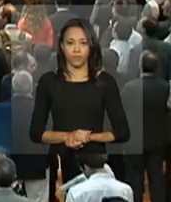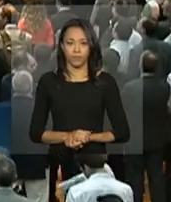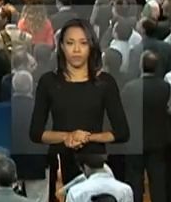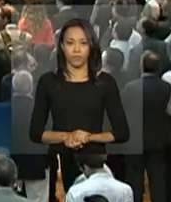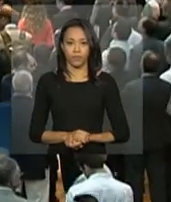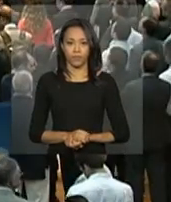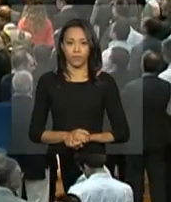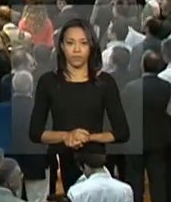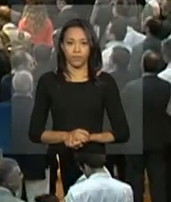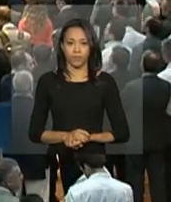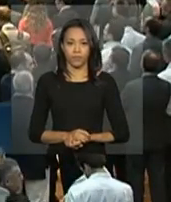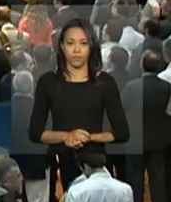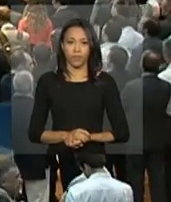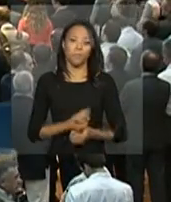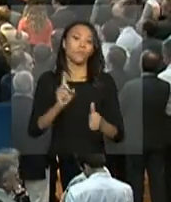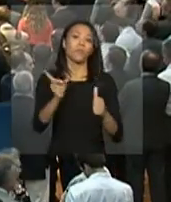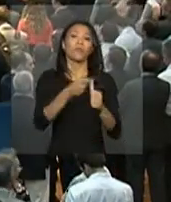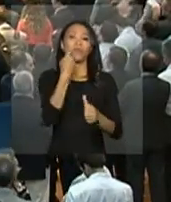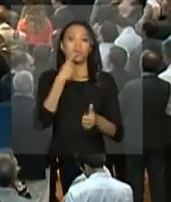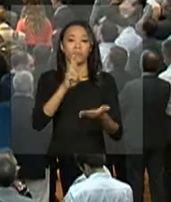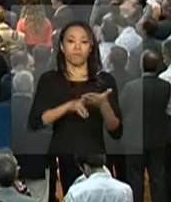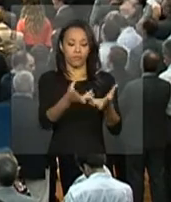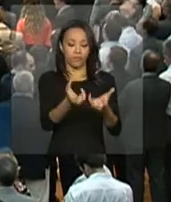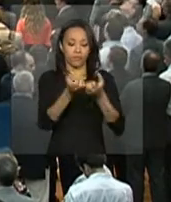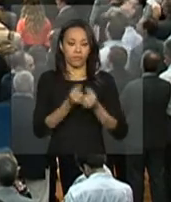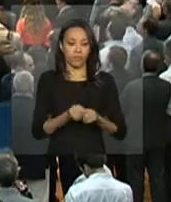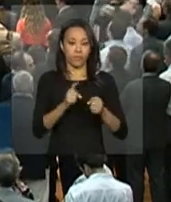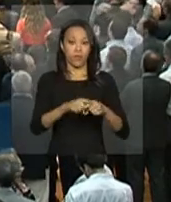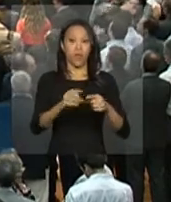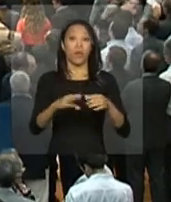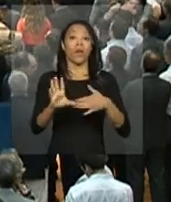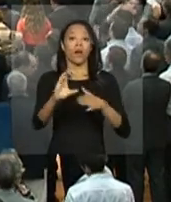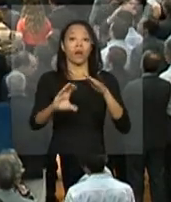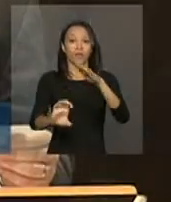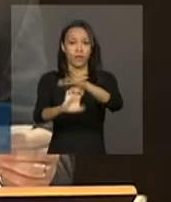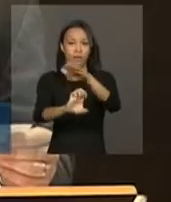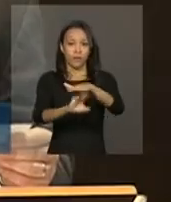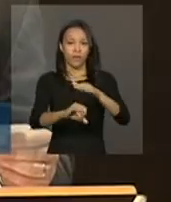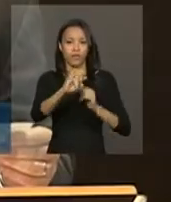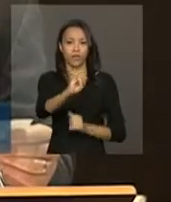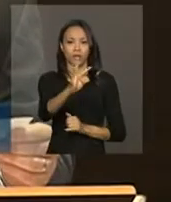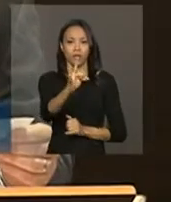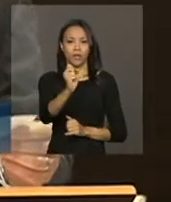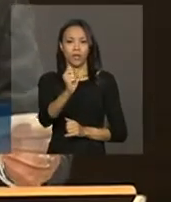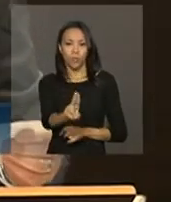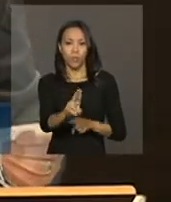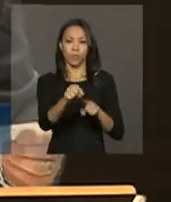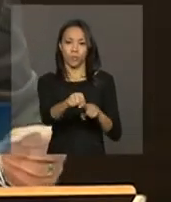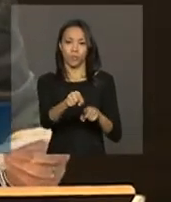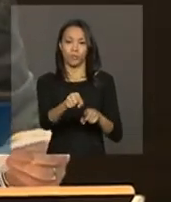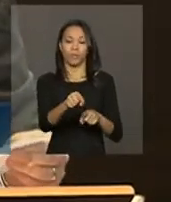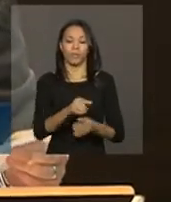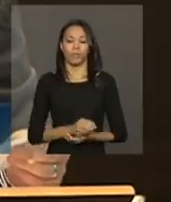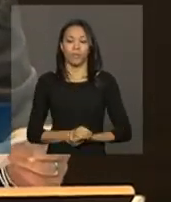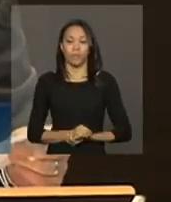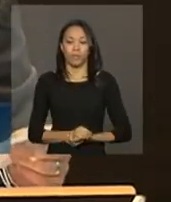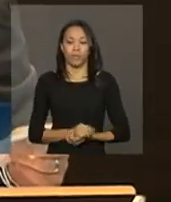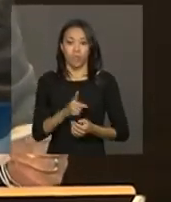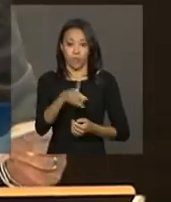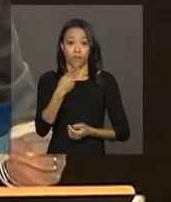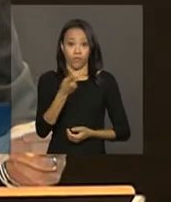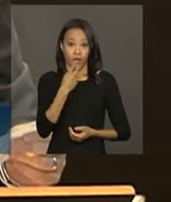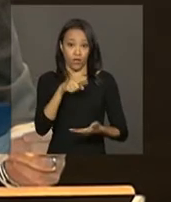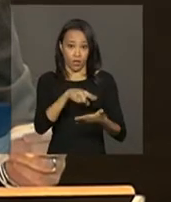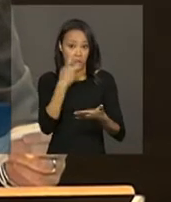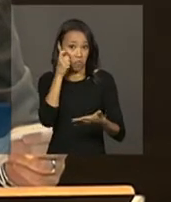mesmos primeiro envelope envelope entregue pela corretora Itaú representando o consórcio ie Belo Monte declara que